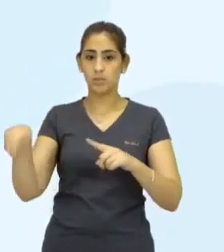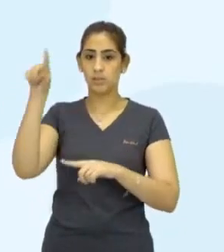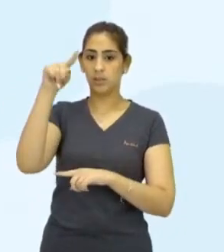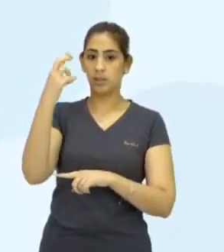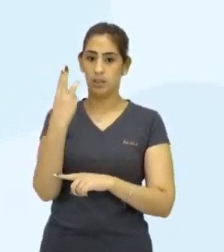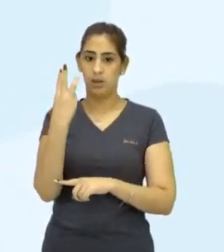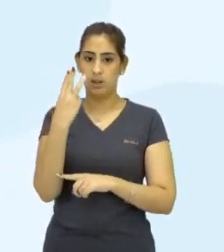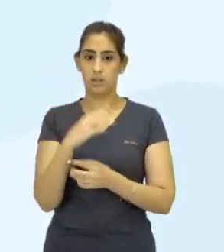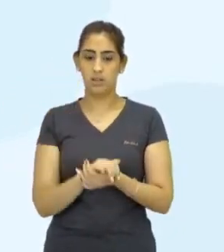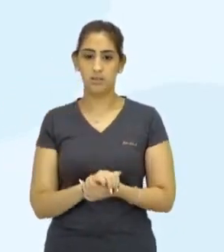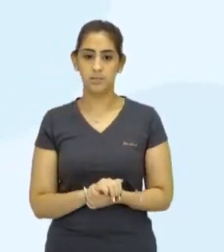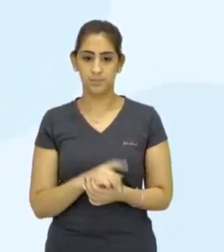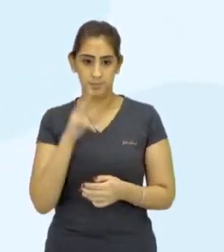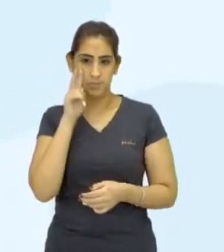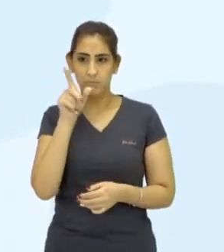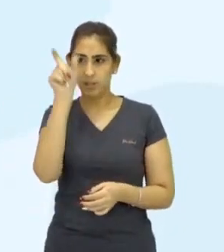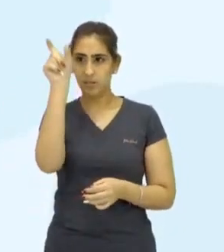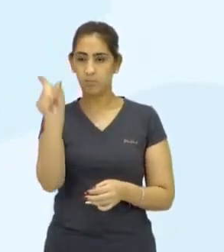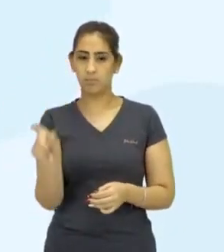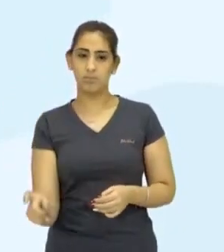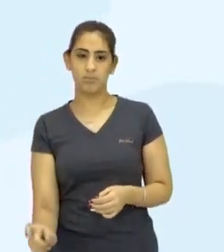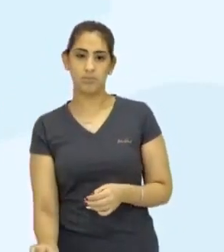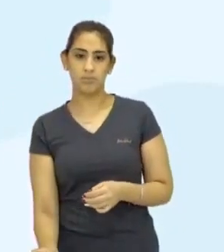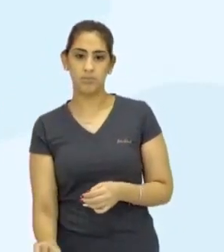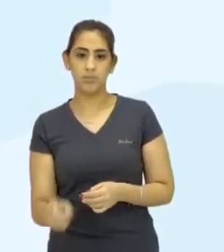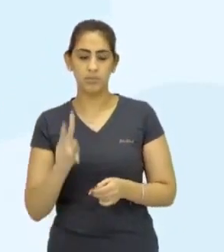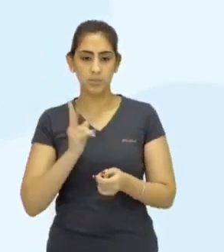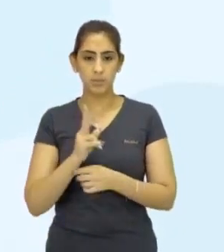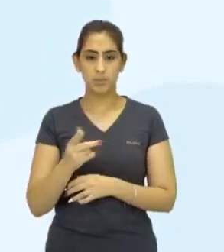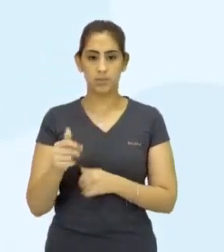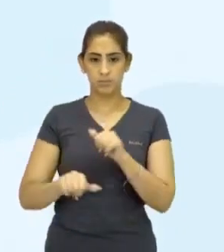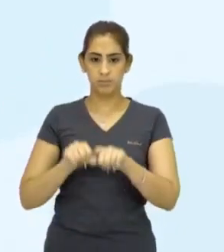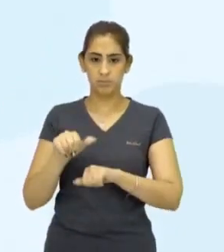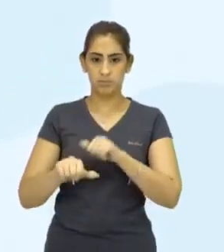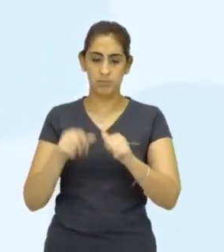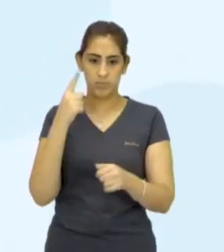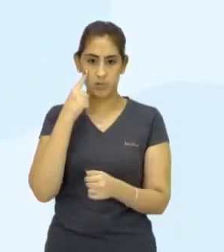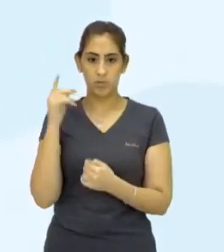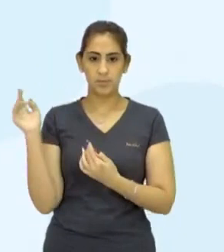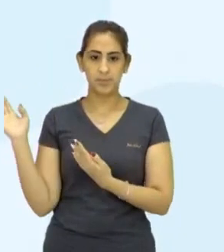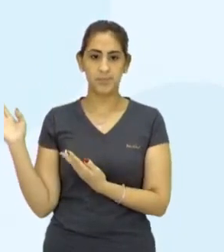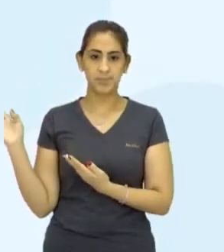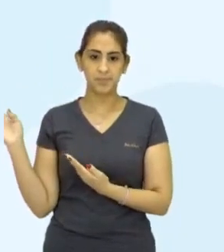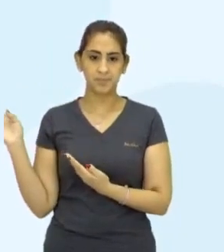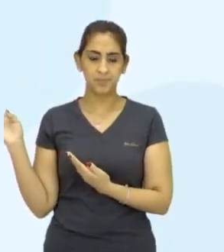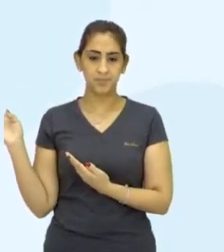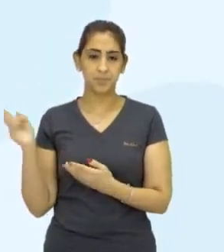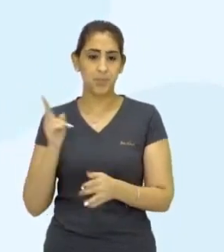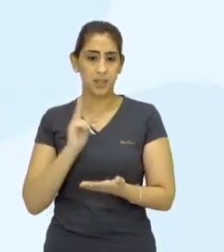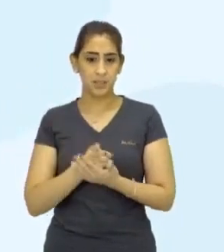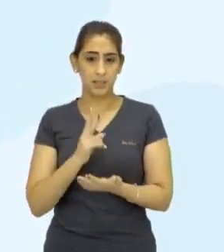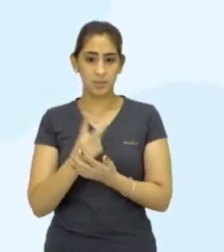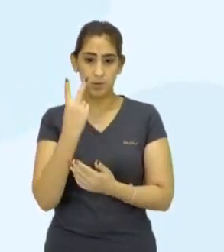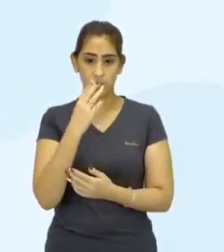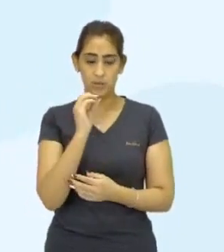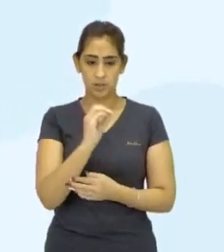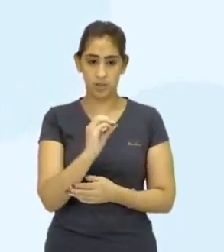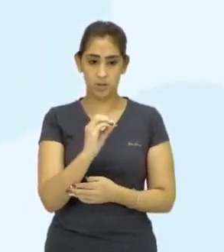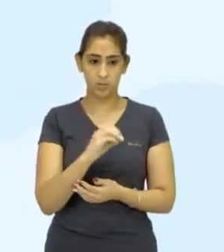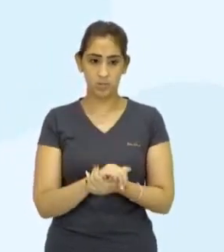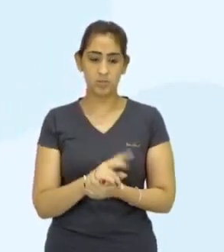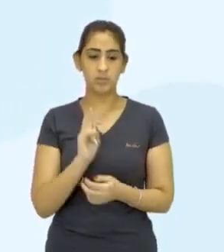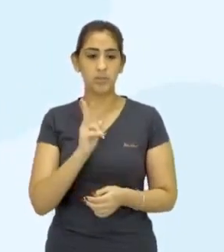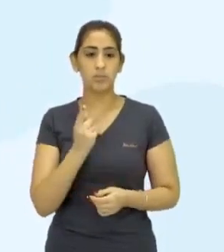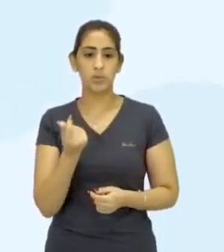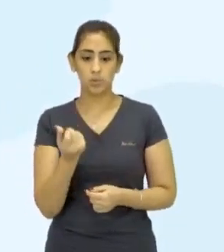subiu 5. Dá para ver que está aumentando, né? Está subindo cada vez mais. Está indo, a quantidade de tempo está sendo sempre 2 anos, mas a quantidade de